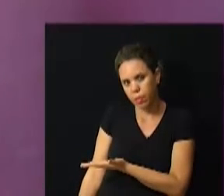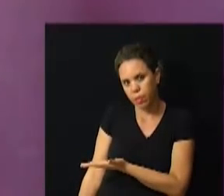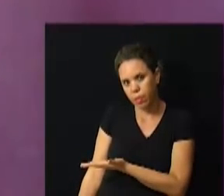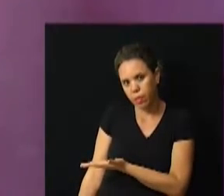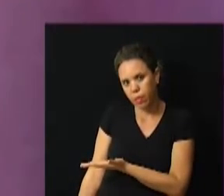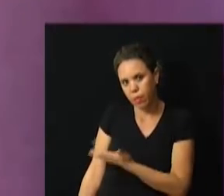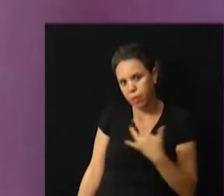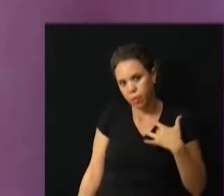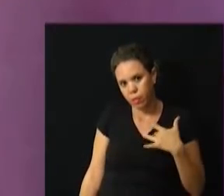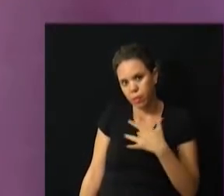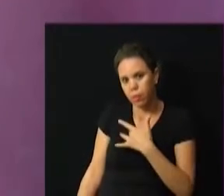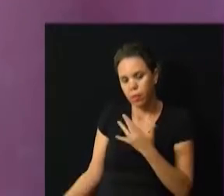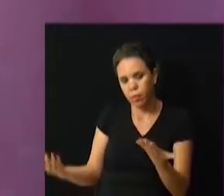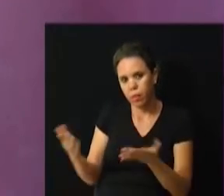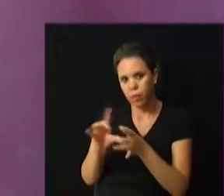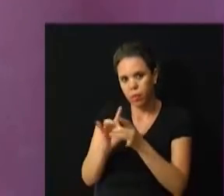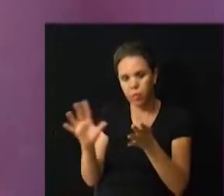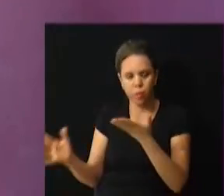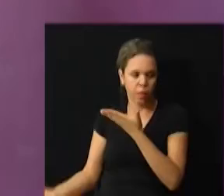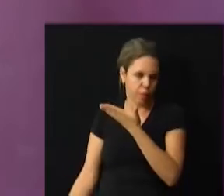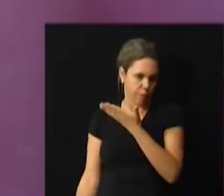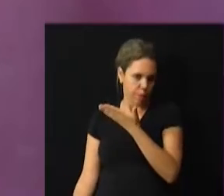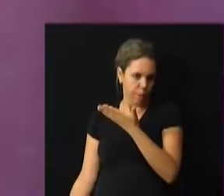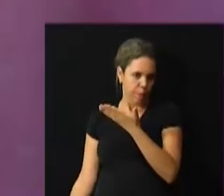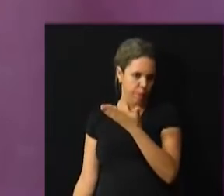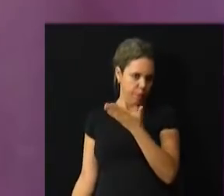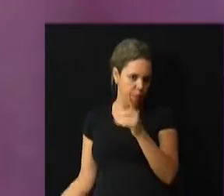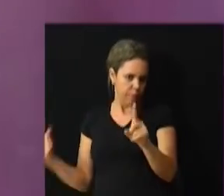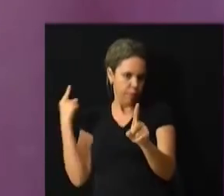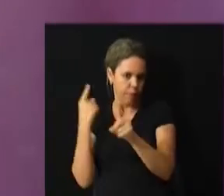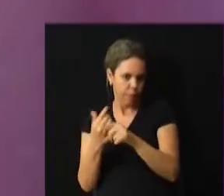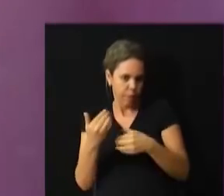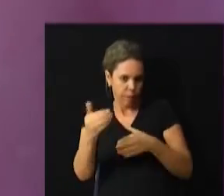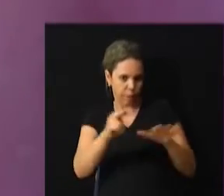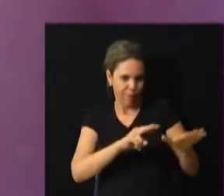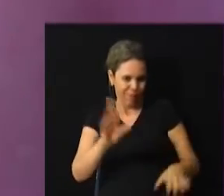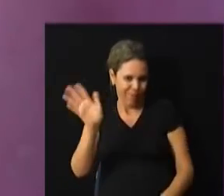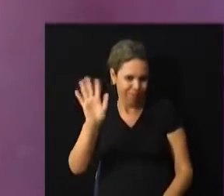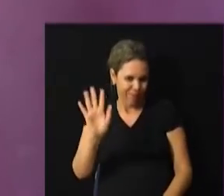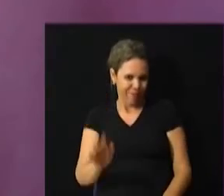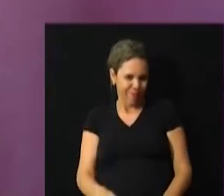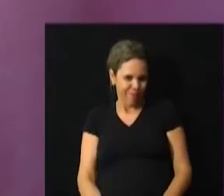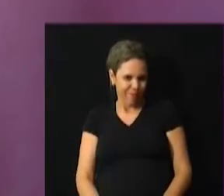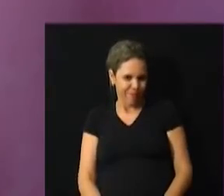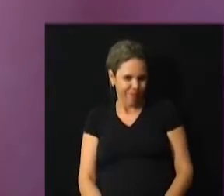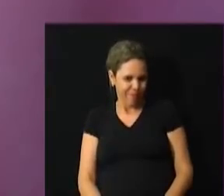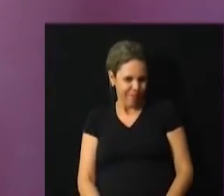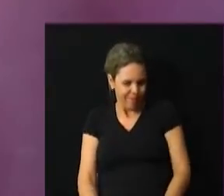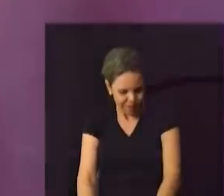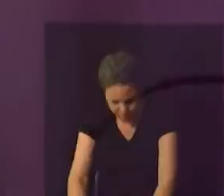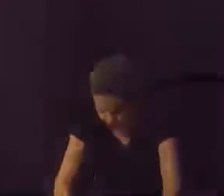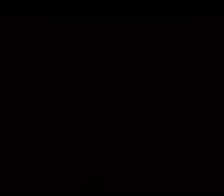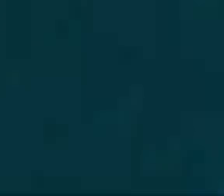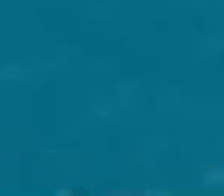redes sociais. O Saúde Agora está lá disponível na íntegra para você. A gente se vê na próxima semana. Tchau!